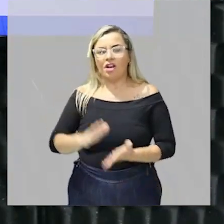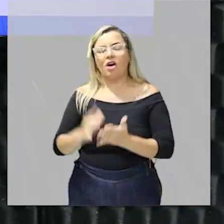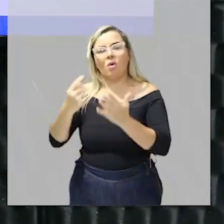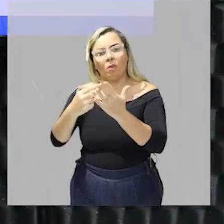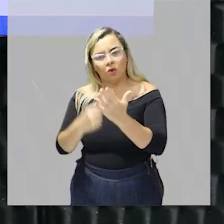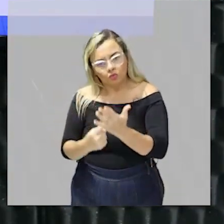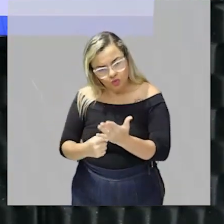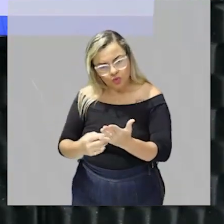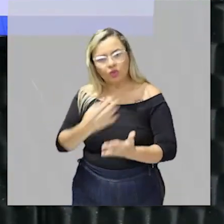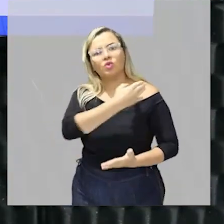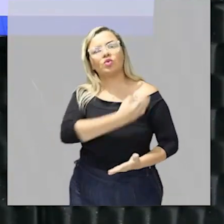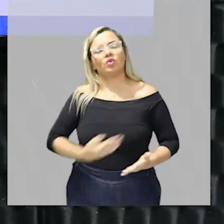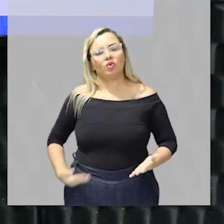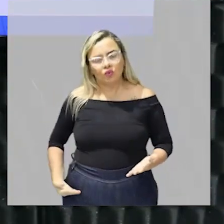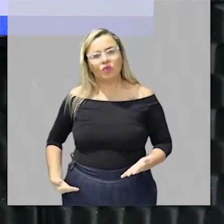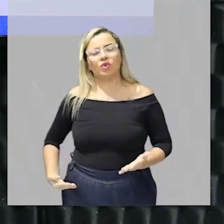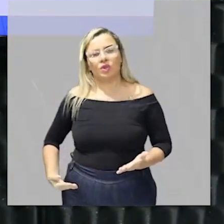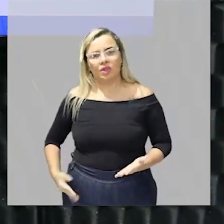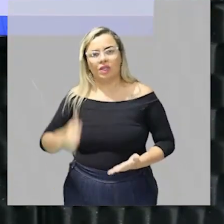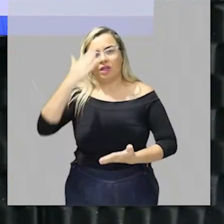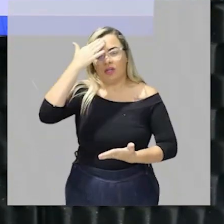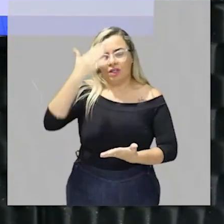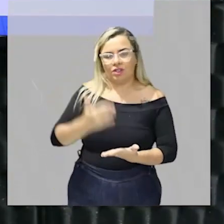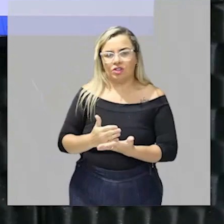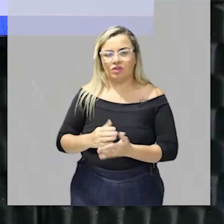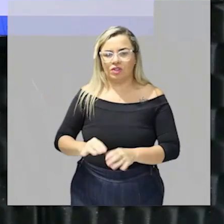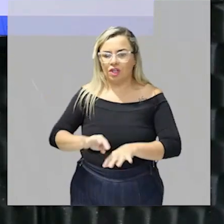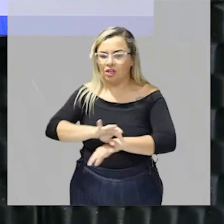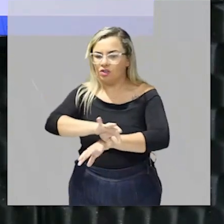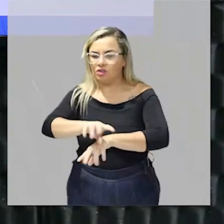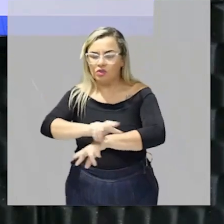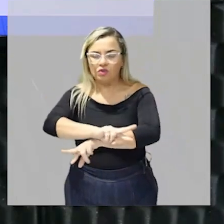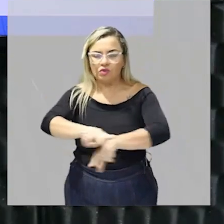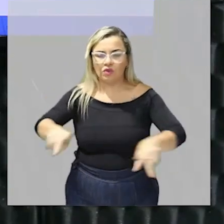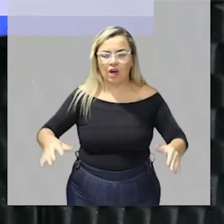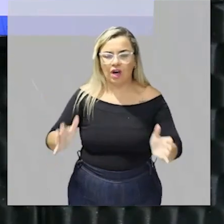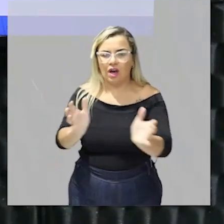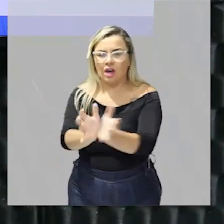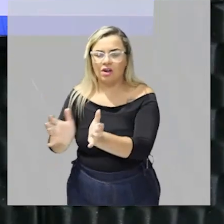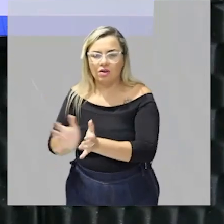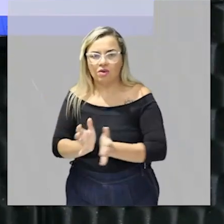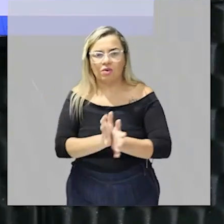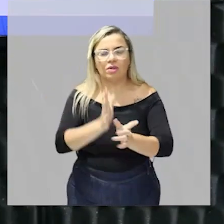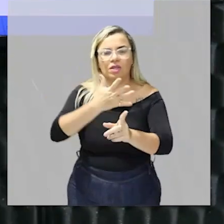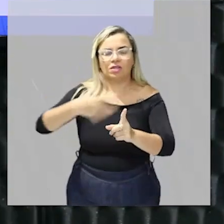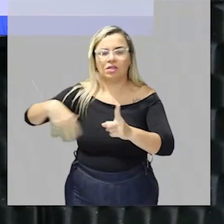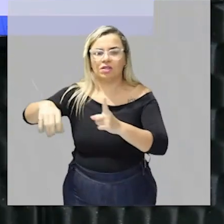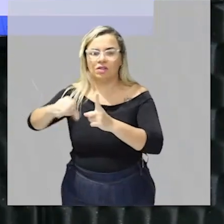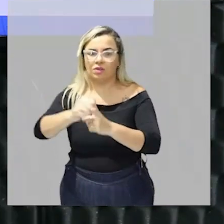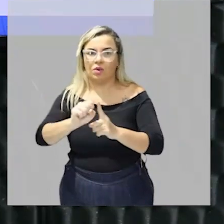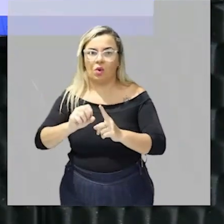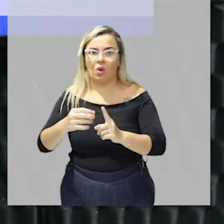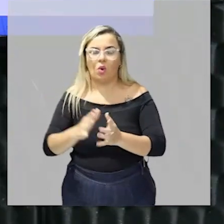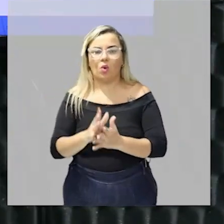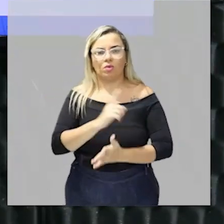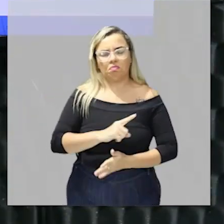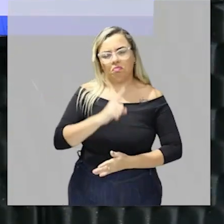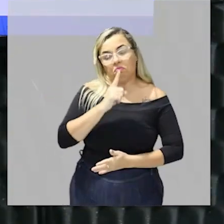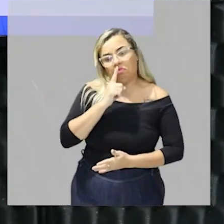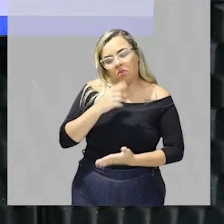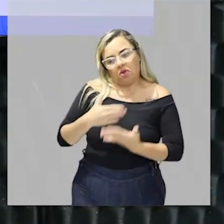um projeto que conta com o apoio de diversos setores dessa sociedade, ou se silenciando ou apoiando o